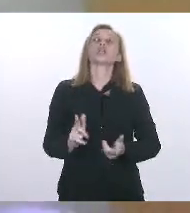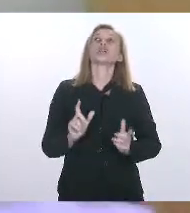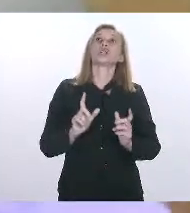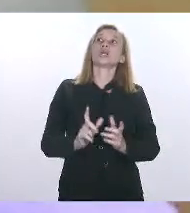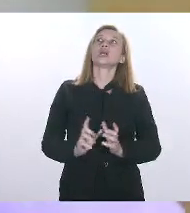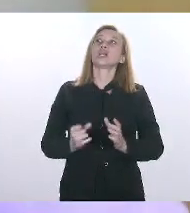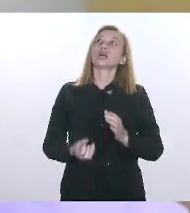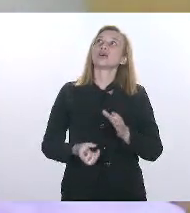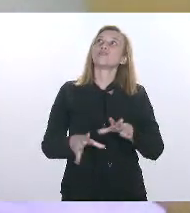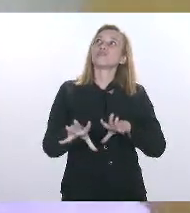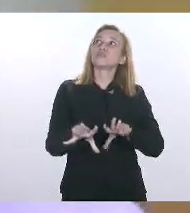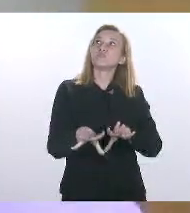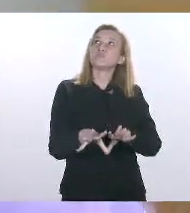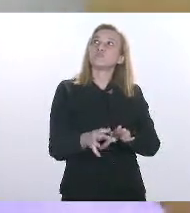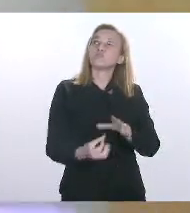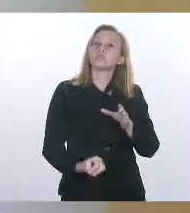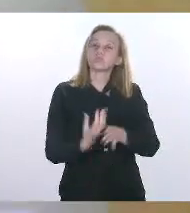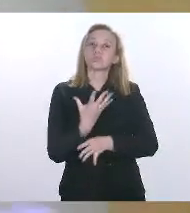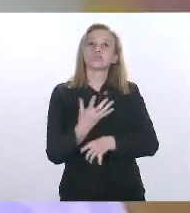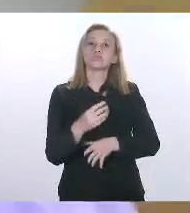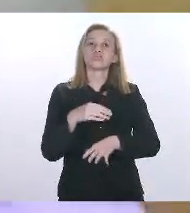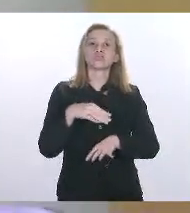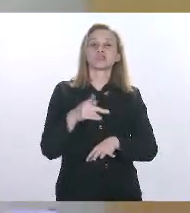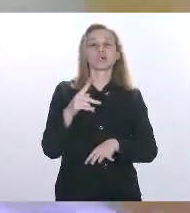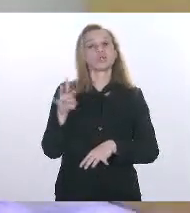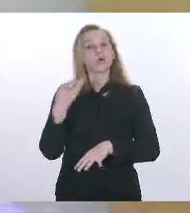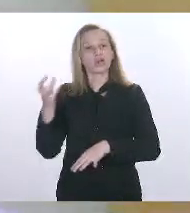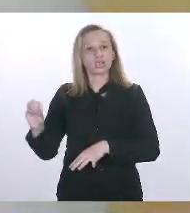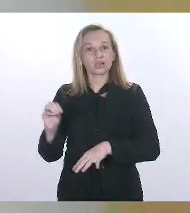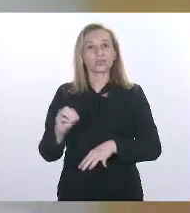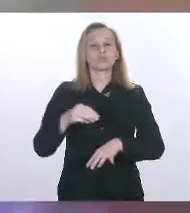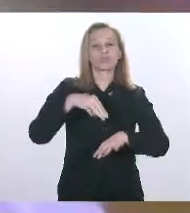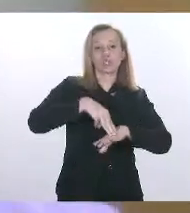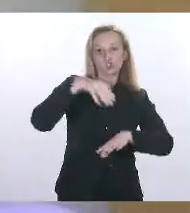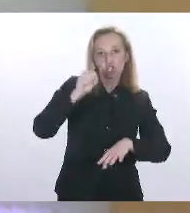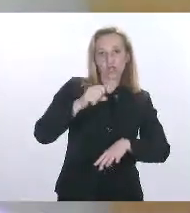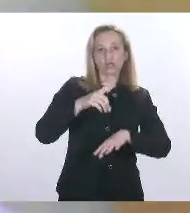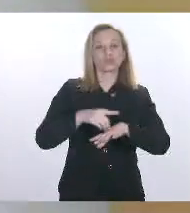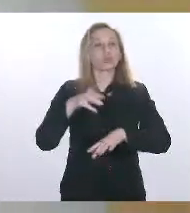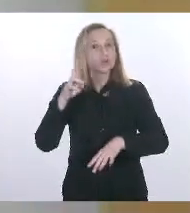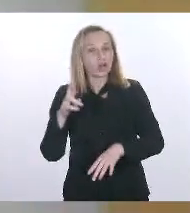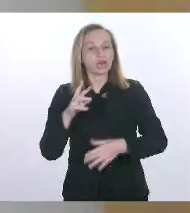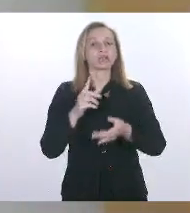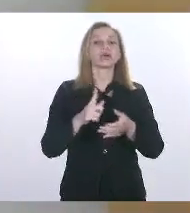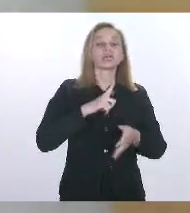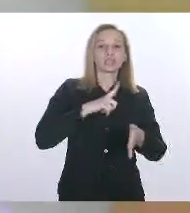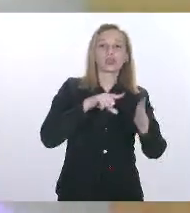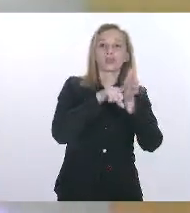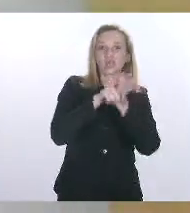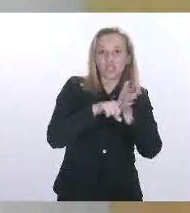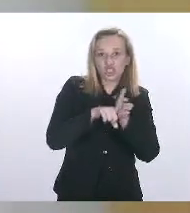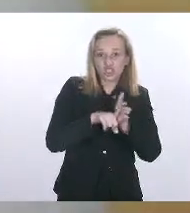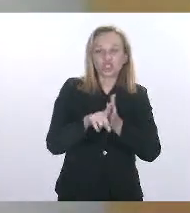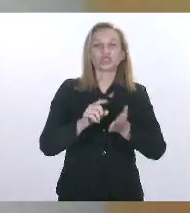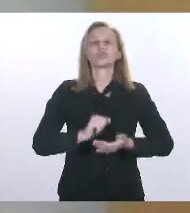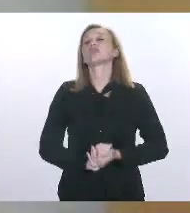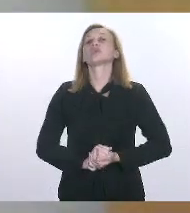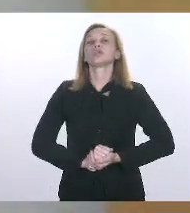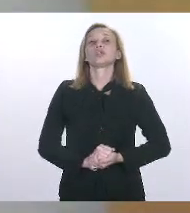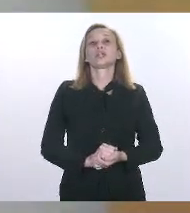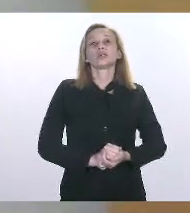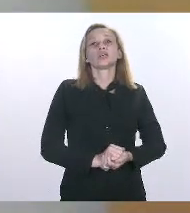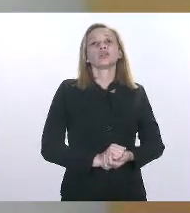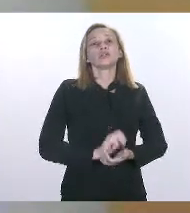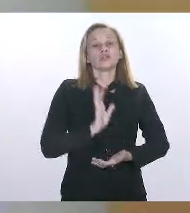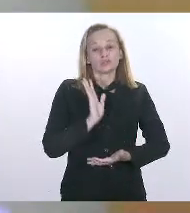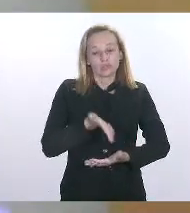forma na graduação, no mestrado e no doutorado, tem pesquisa, tem corpo docente qualificado,